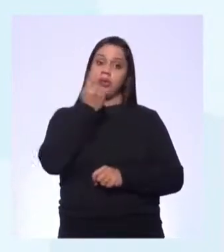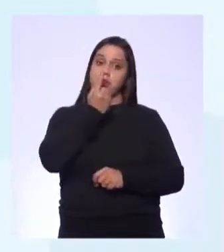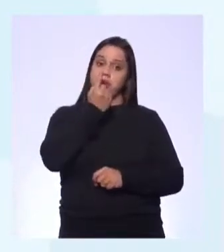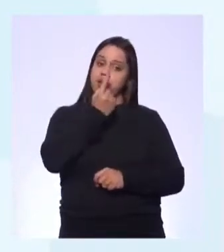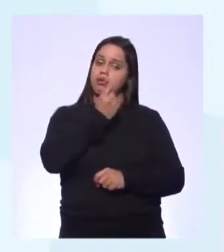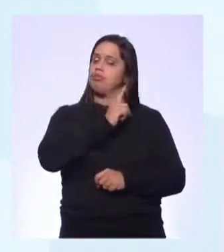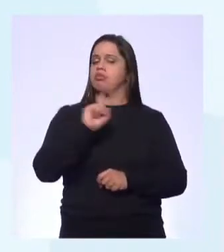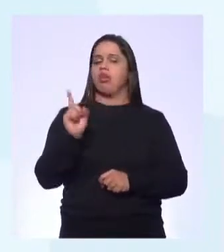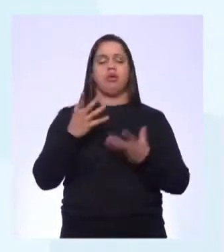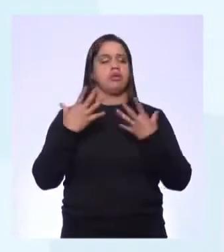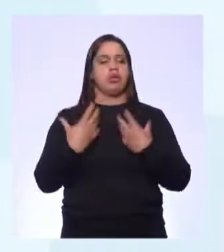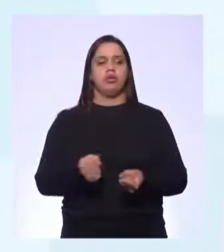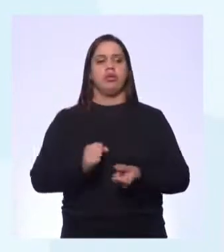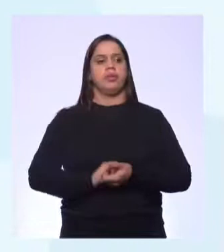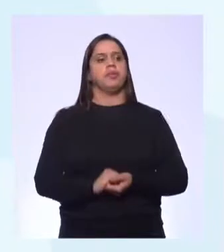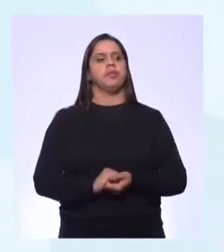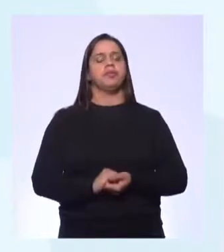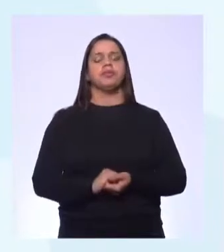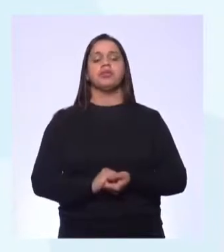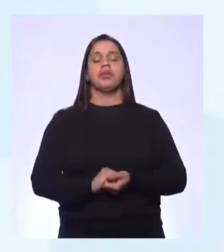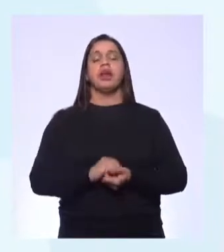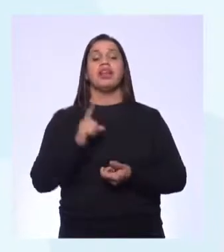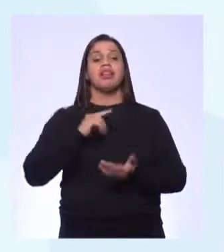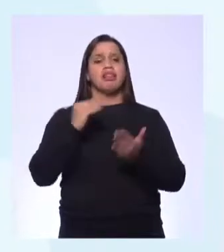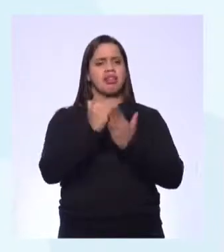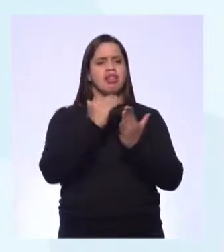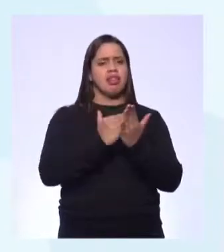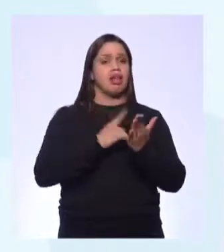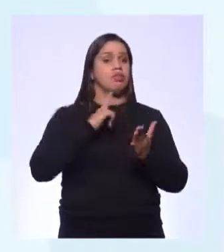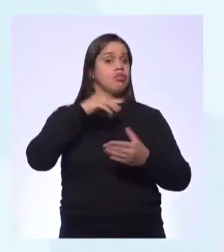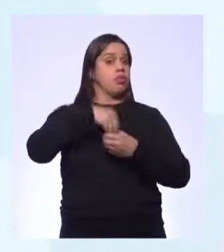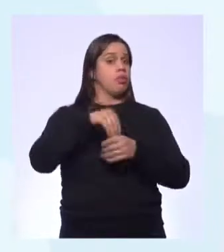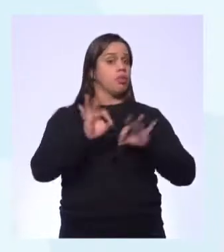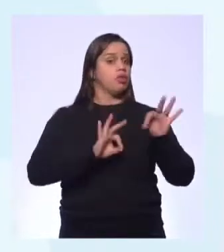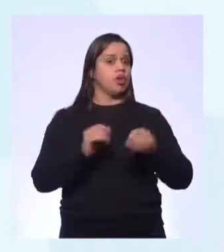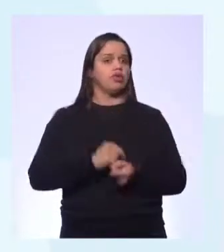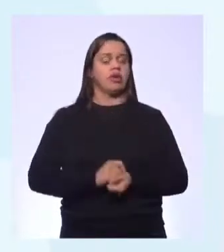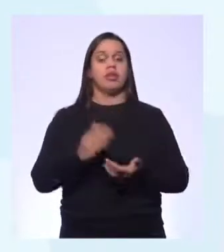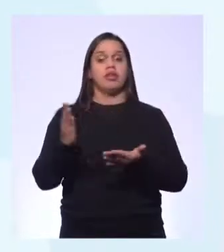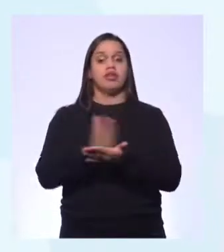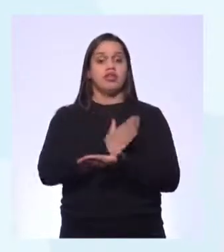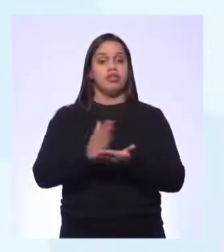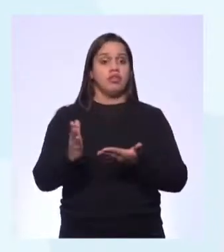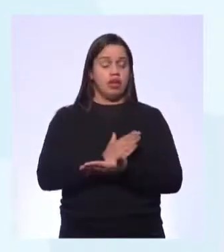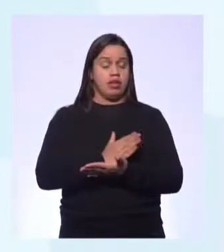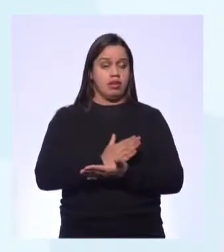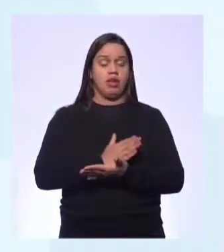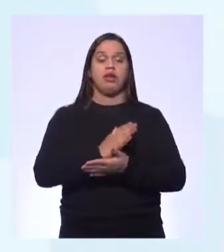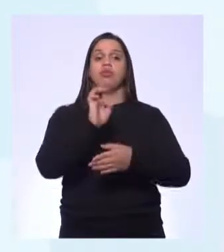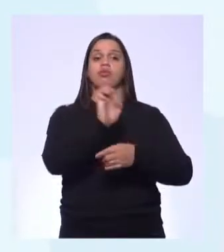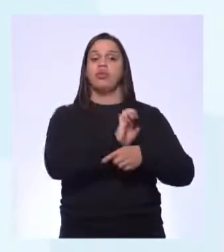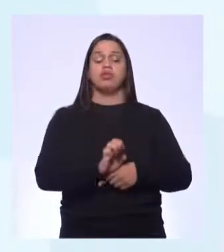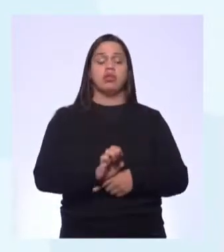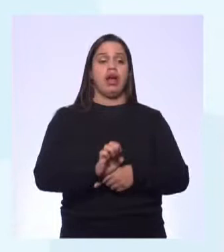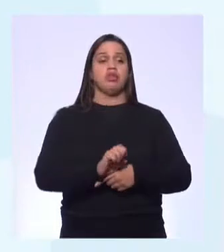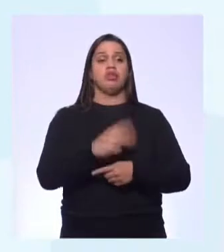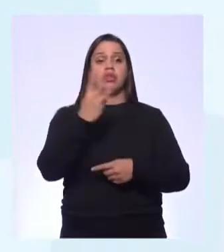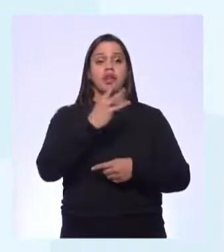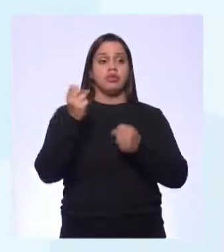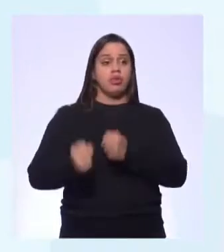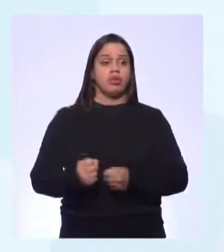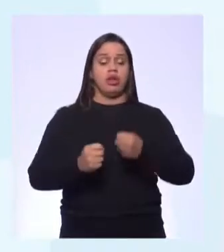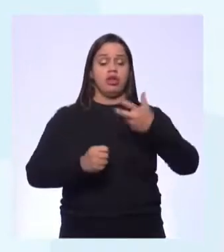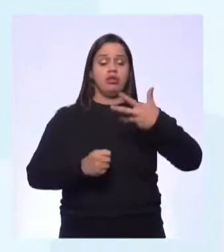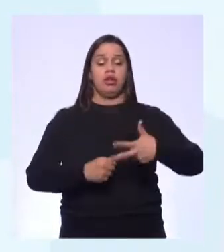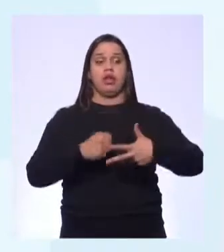Então, vamos lá. O que tinha nesse projeto? Divisão do Estado em 3 poderes: executivo, legislativo